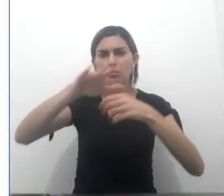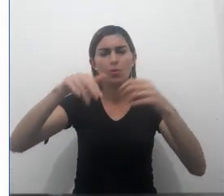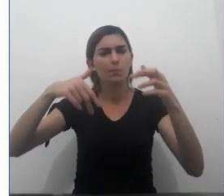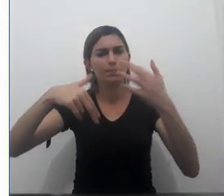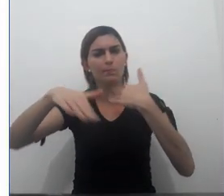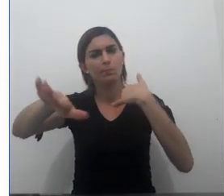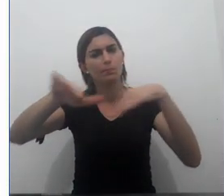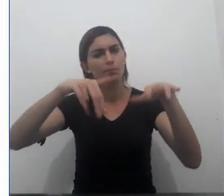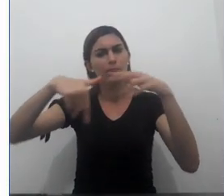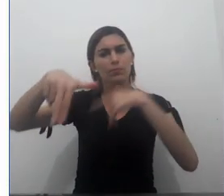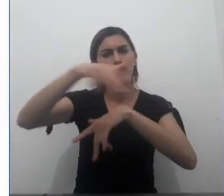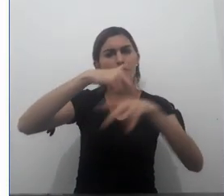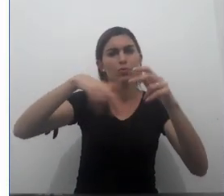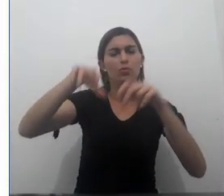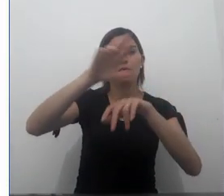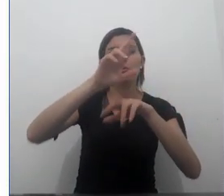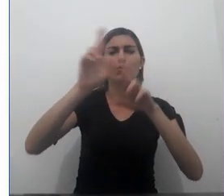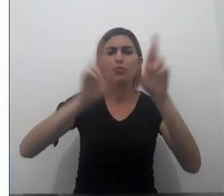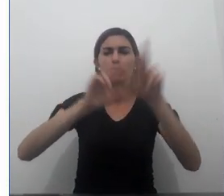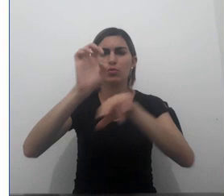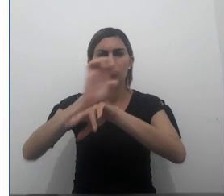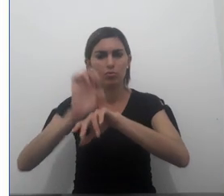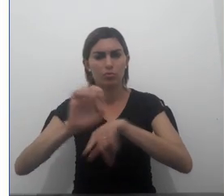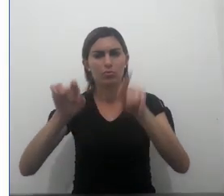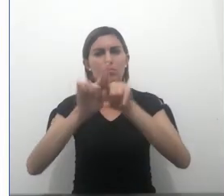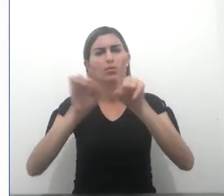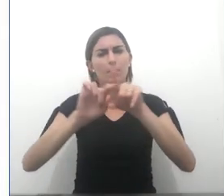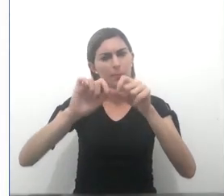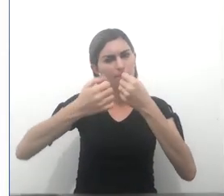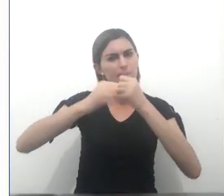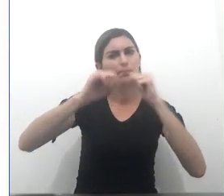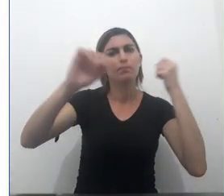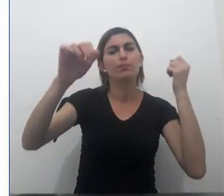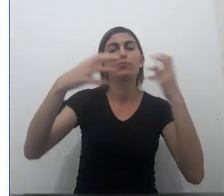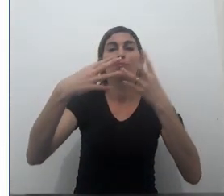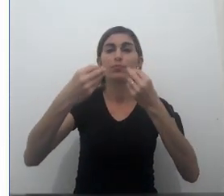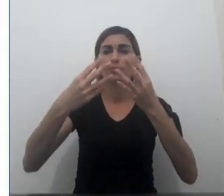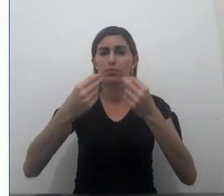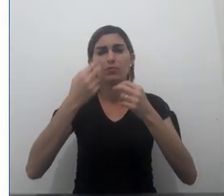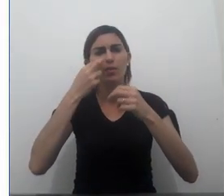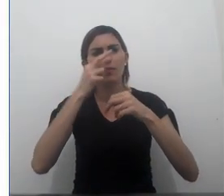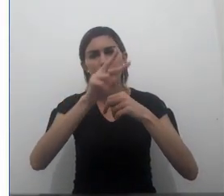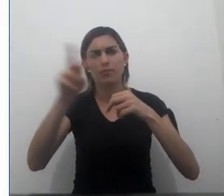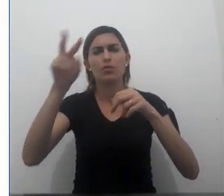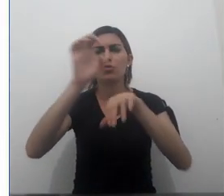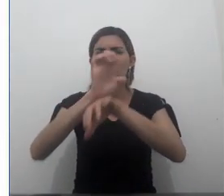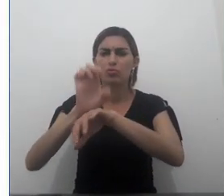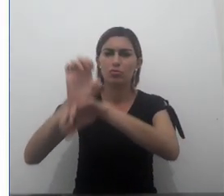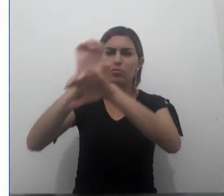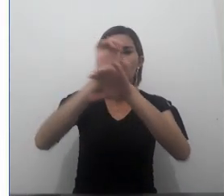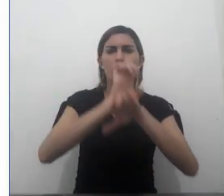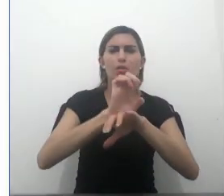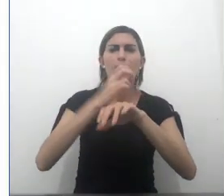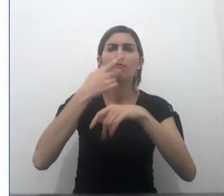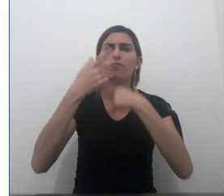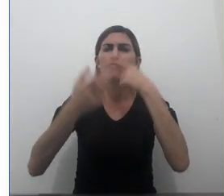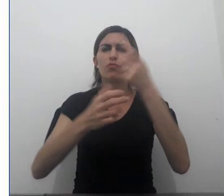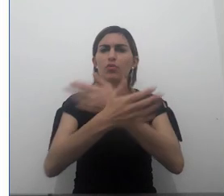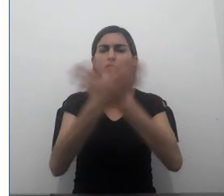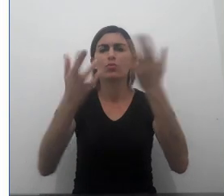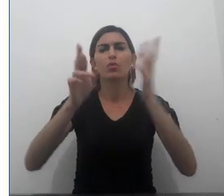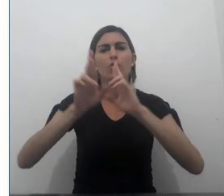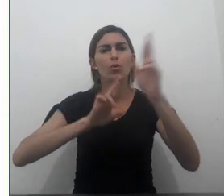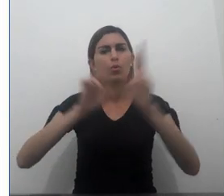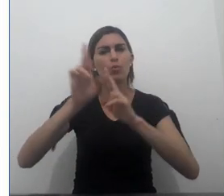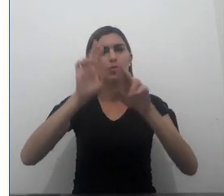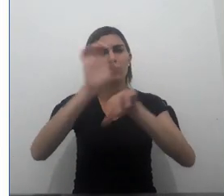pessoas trafegando nas rodovias estaduais também é muito intensa, tá? E as rodovias estaduais, como a gente acabou de falar,